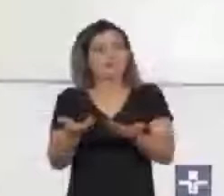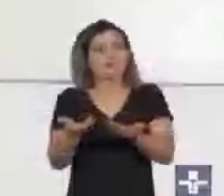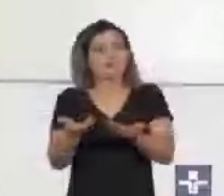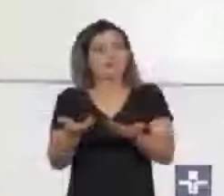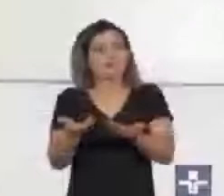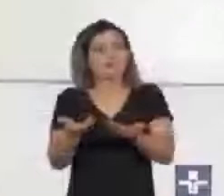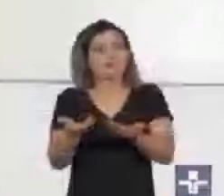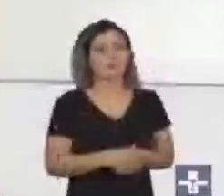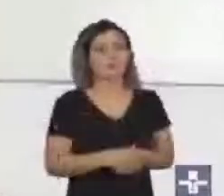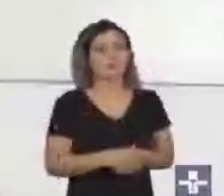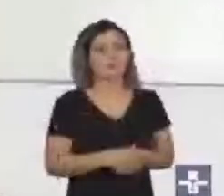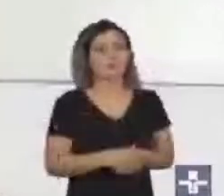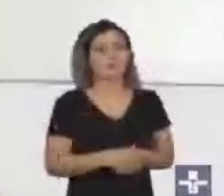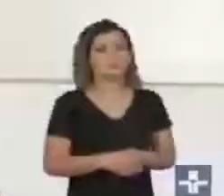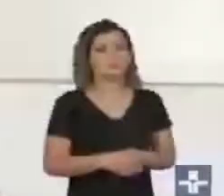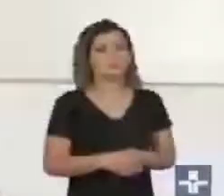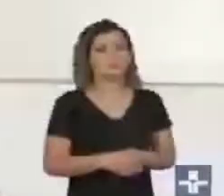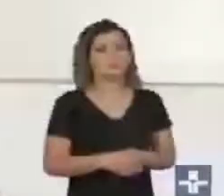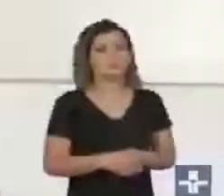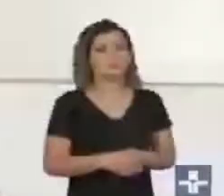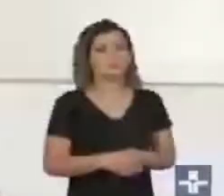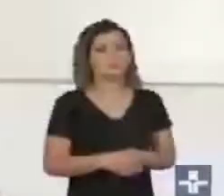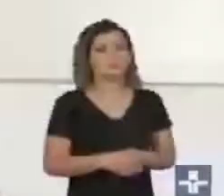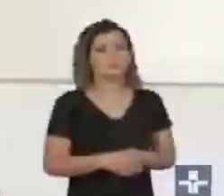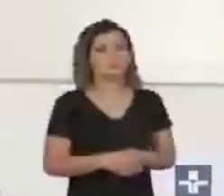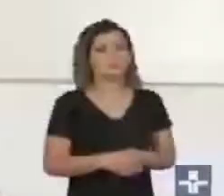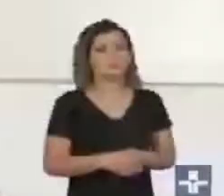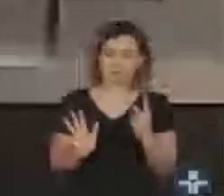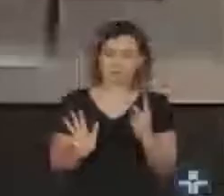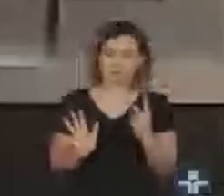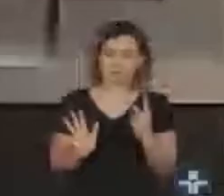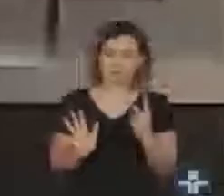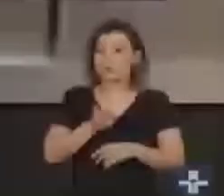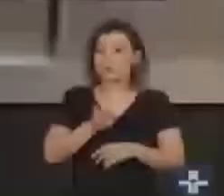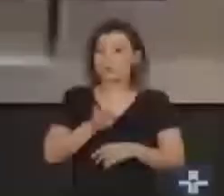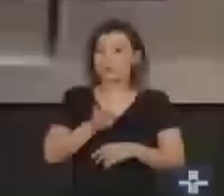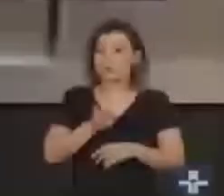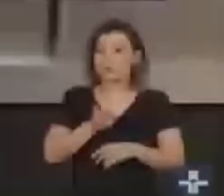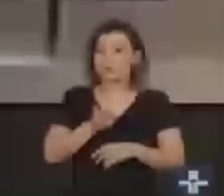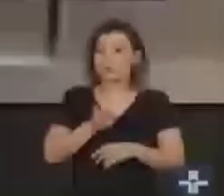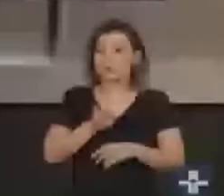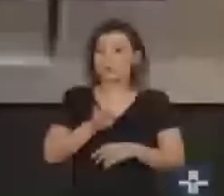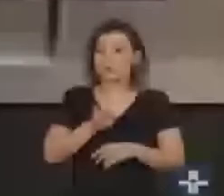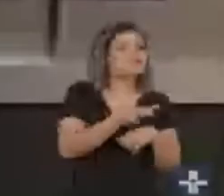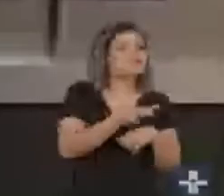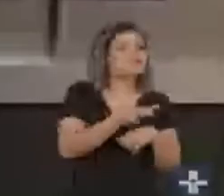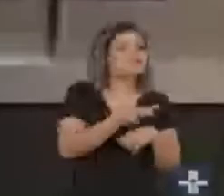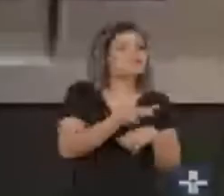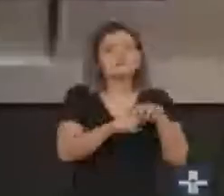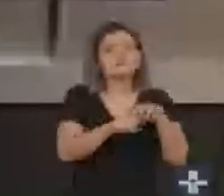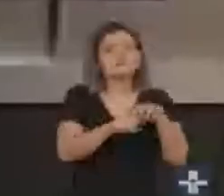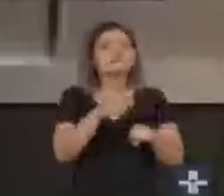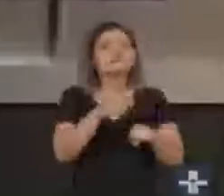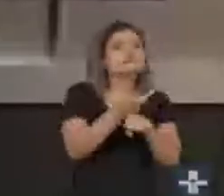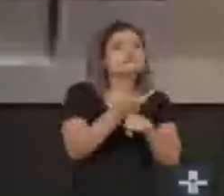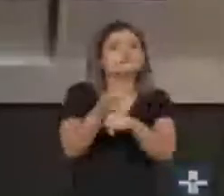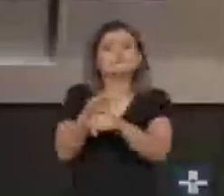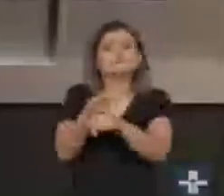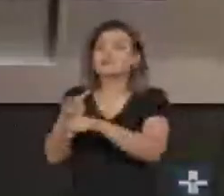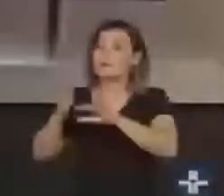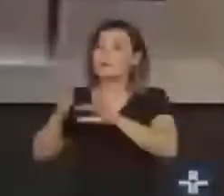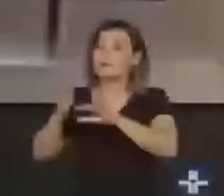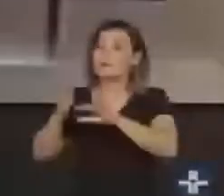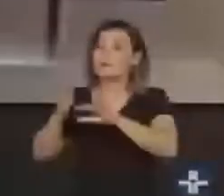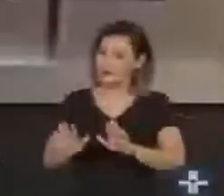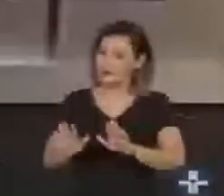ou menos fazer as duas coisas. Então, assim, continuar procurando na medida do possível, mas também, aí o que é